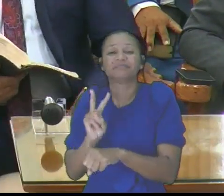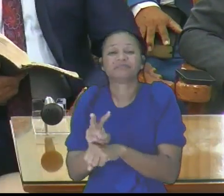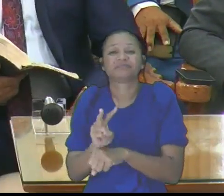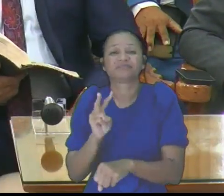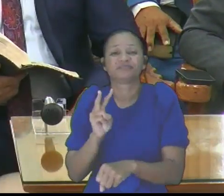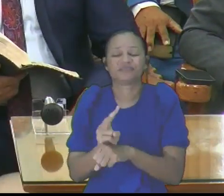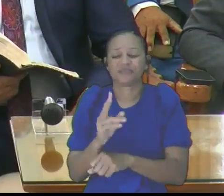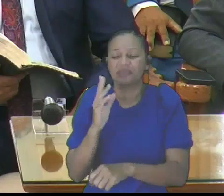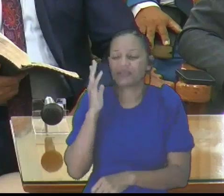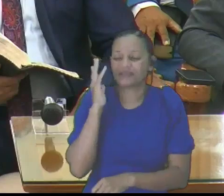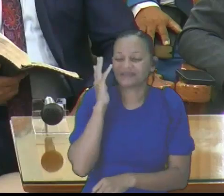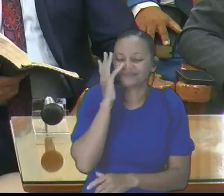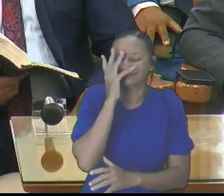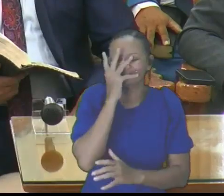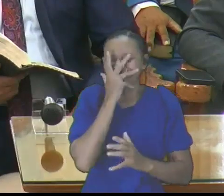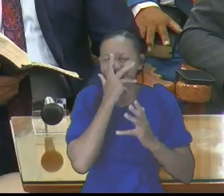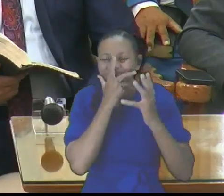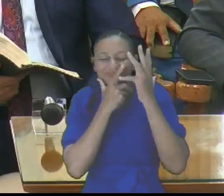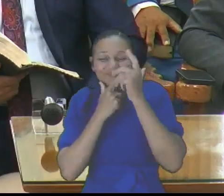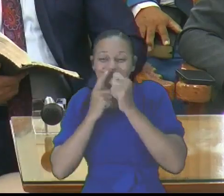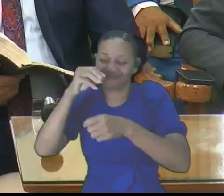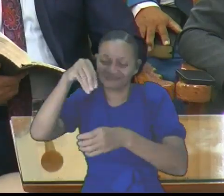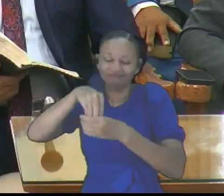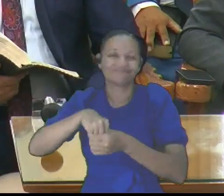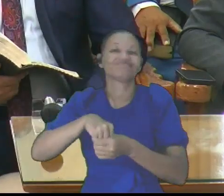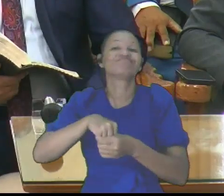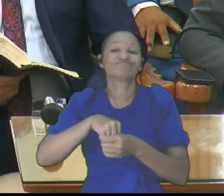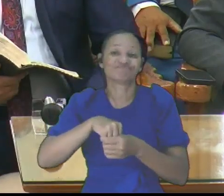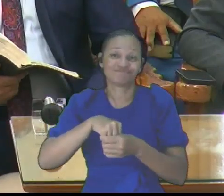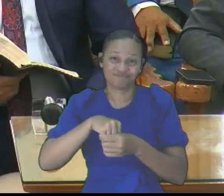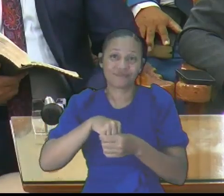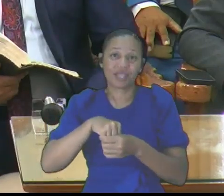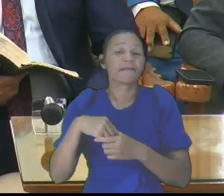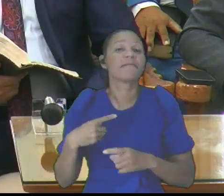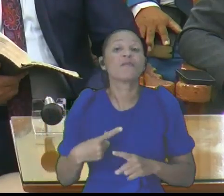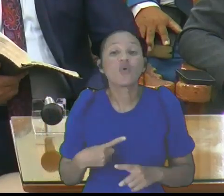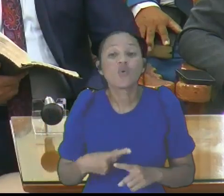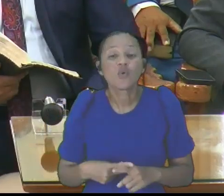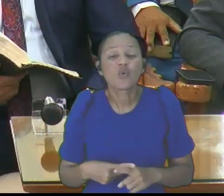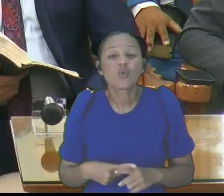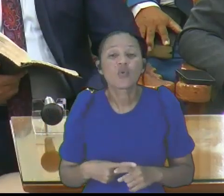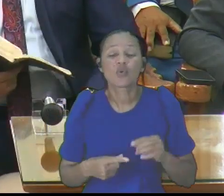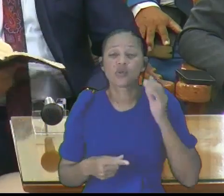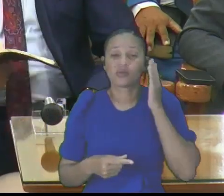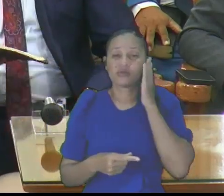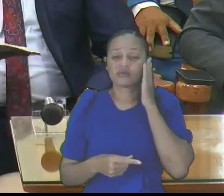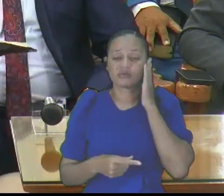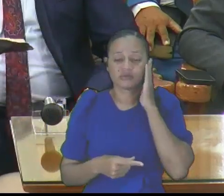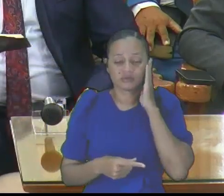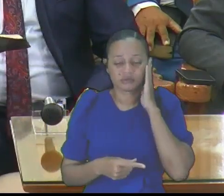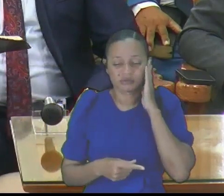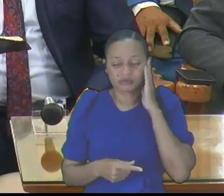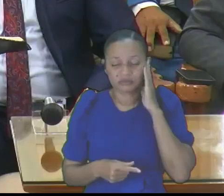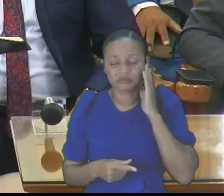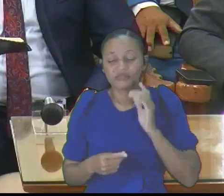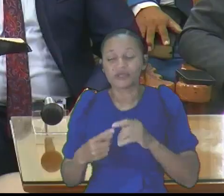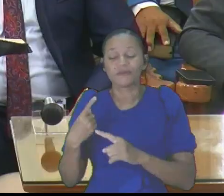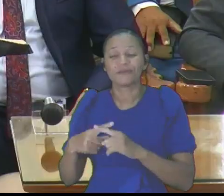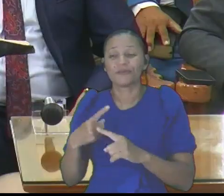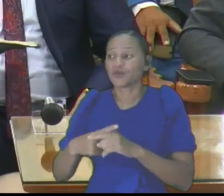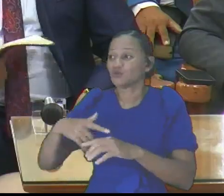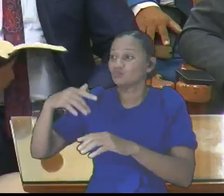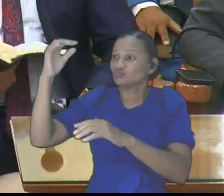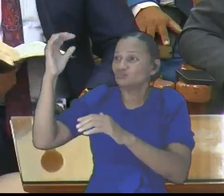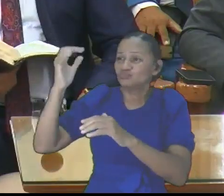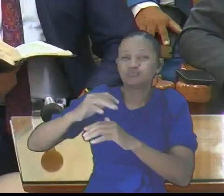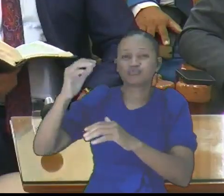proteger a beleza que estava dentro. Por quê? Porque aquela capa, ela era impermeável, ela